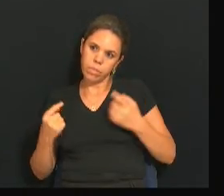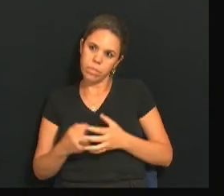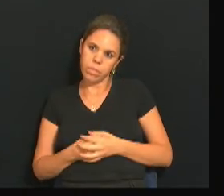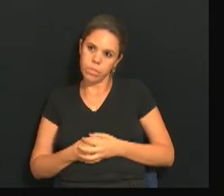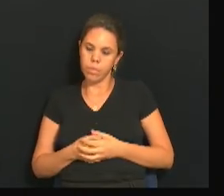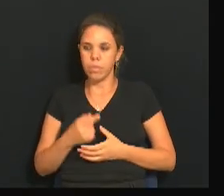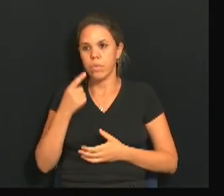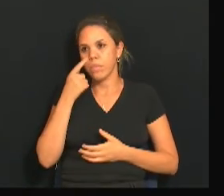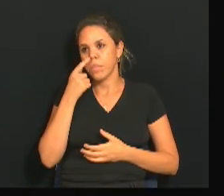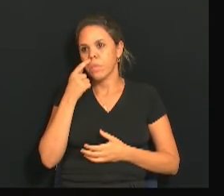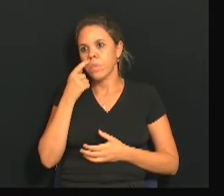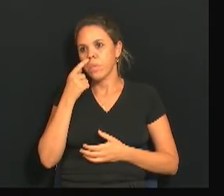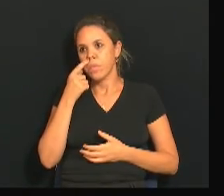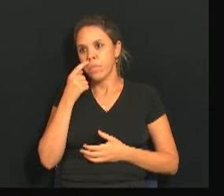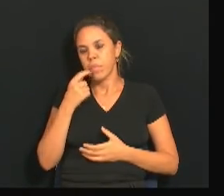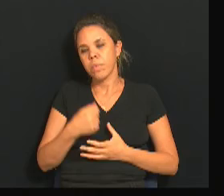com